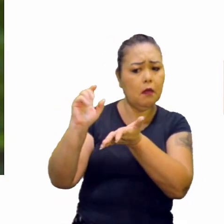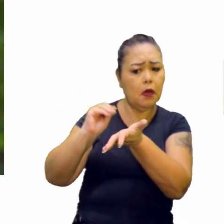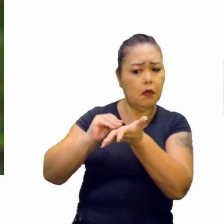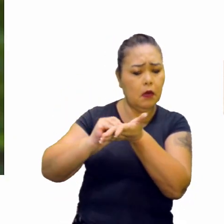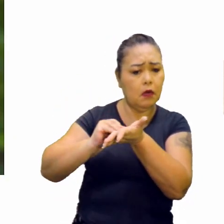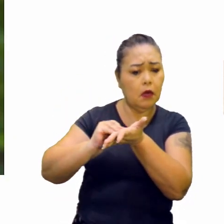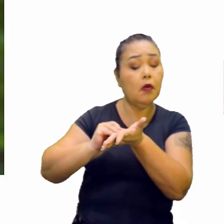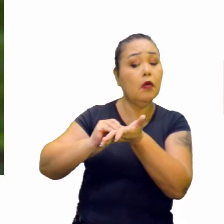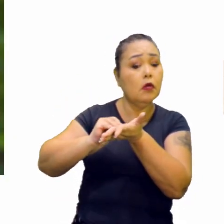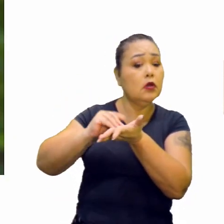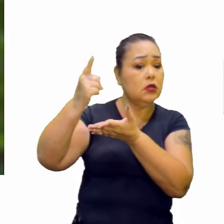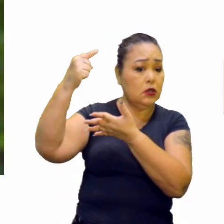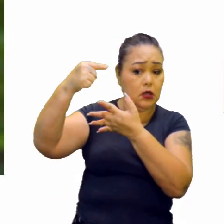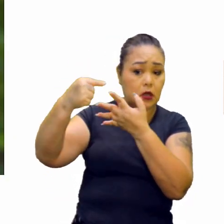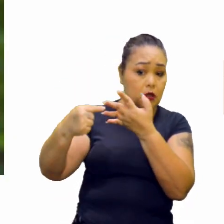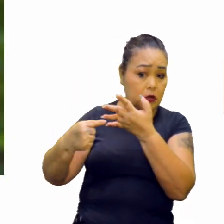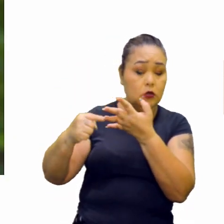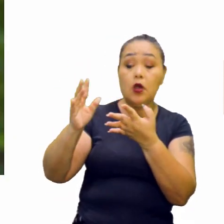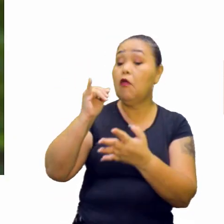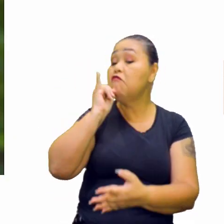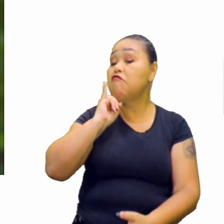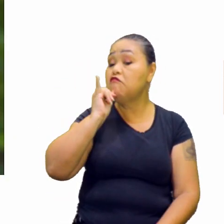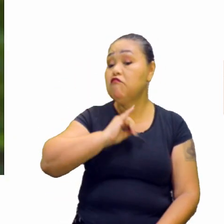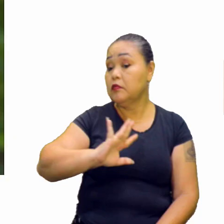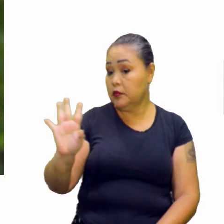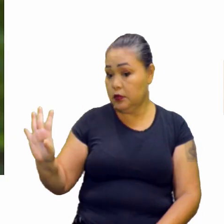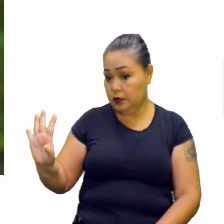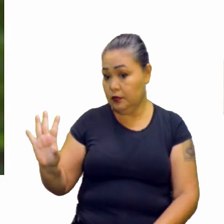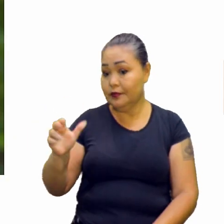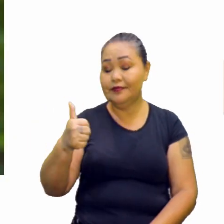alguns exemplos, tá?